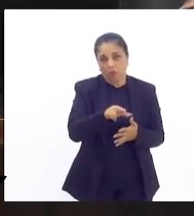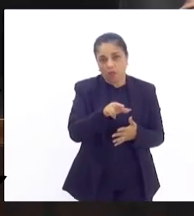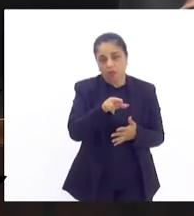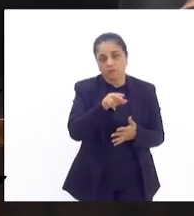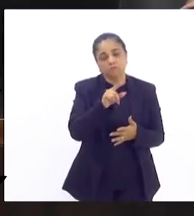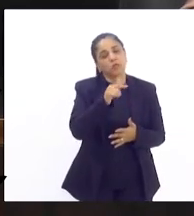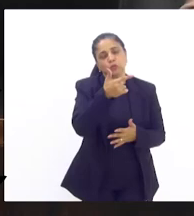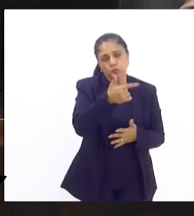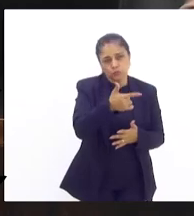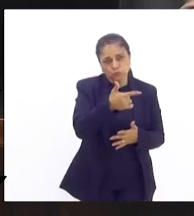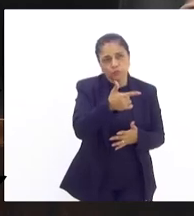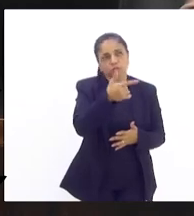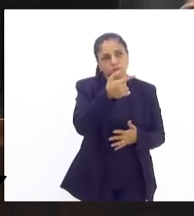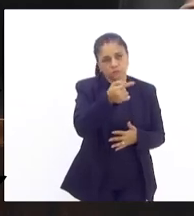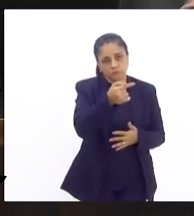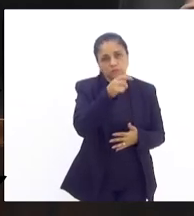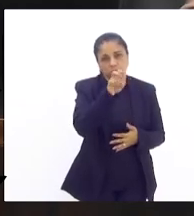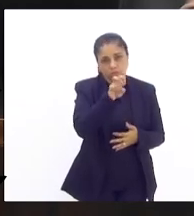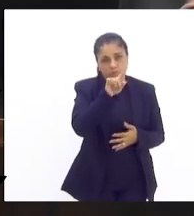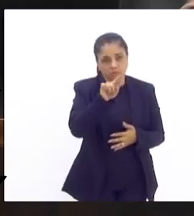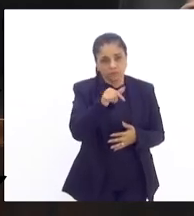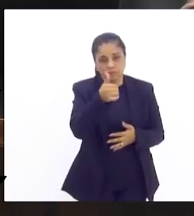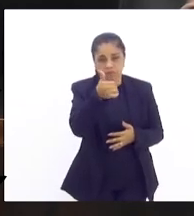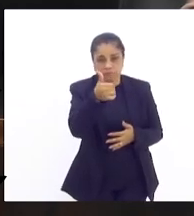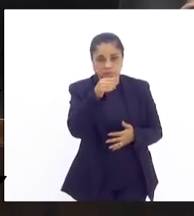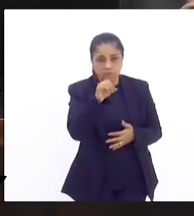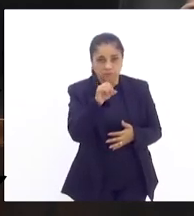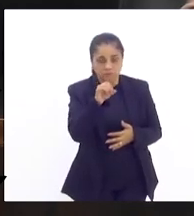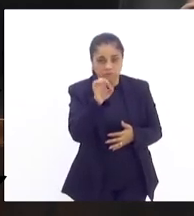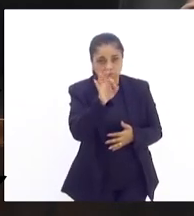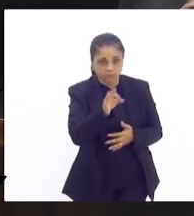R$ 275,10. Isso eu me refiro à